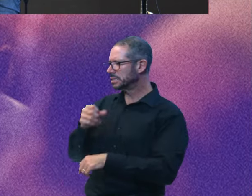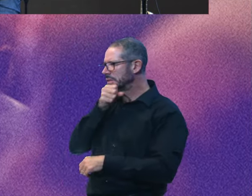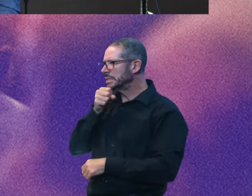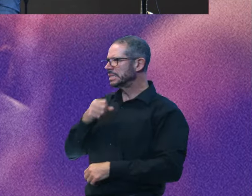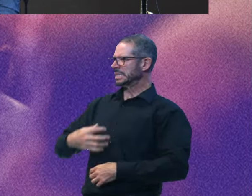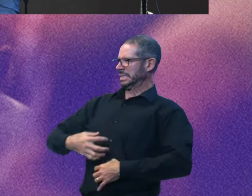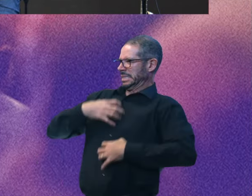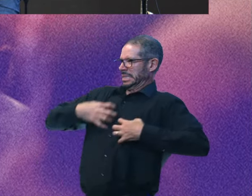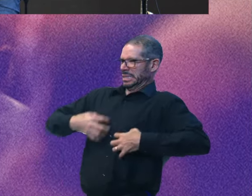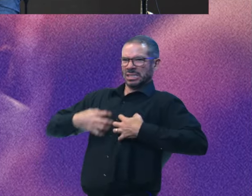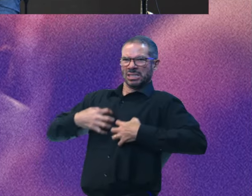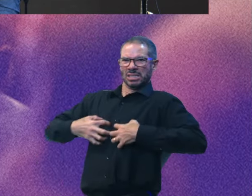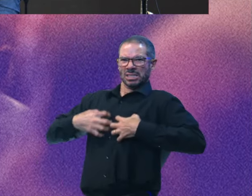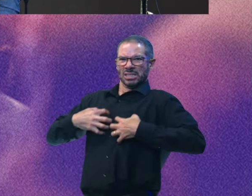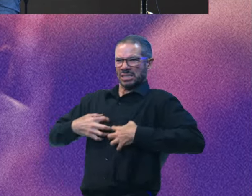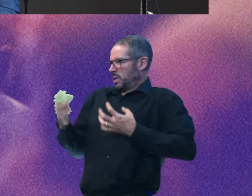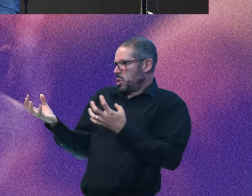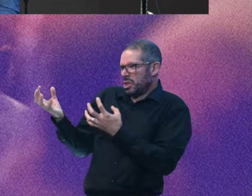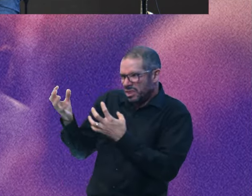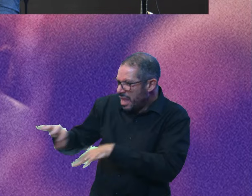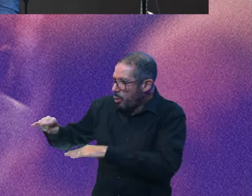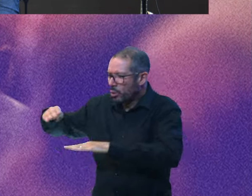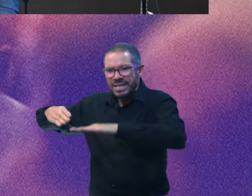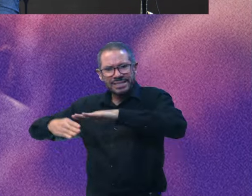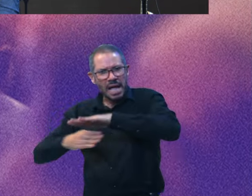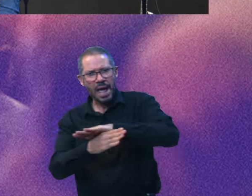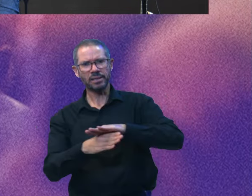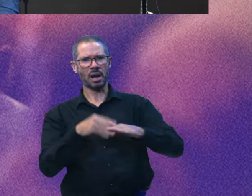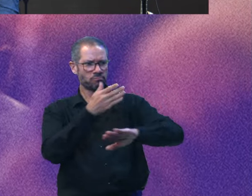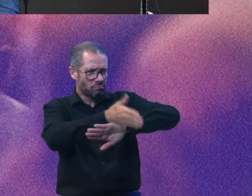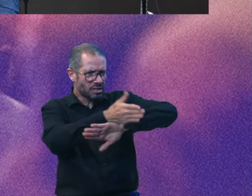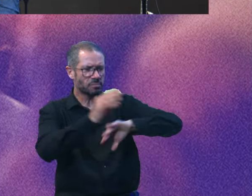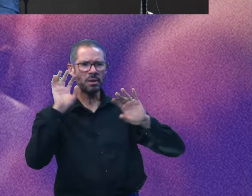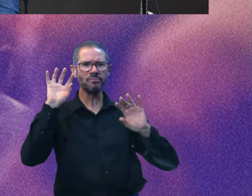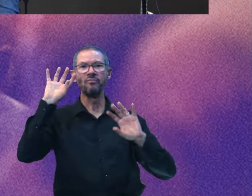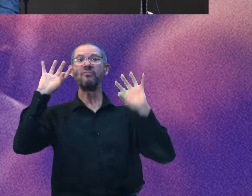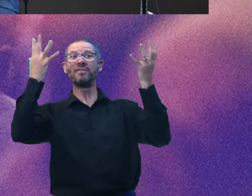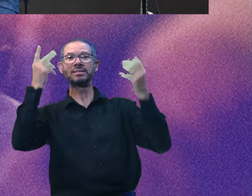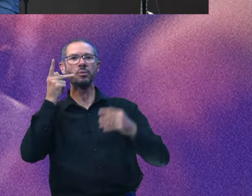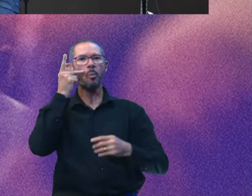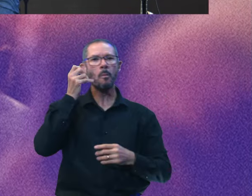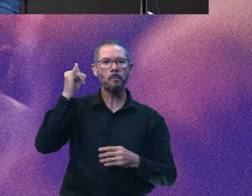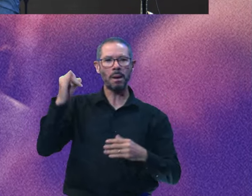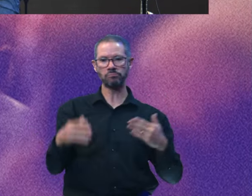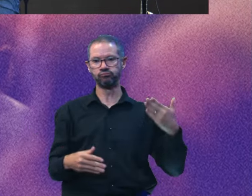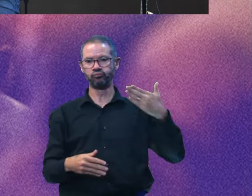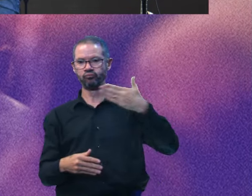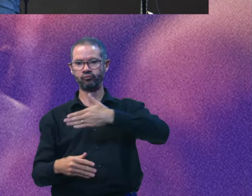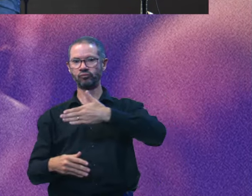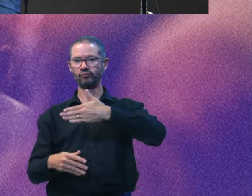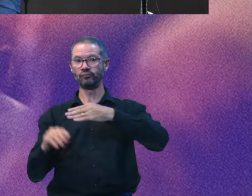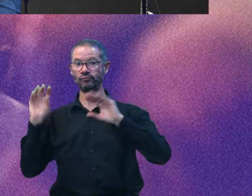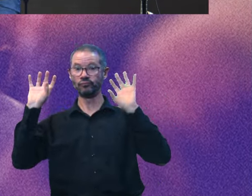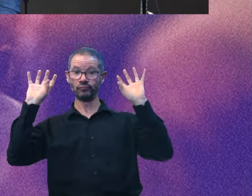se irou e não quis entrar. Então o pai saiu da festa, insistiu com o